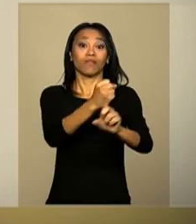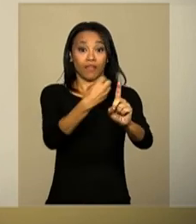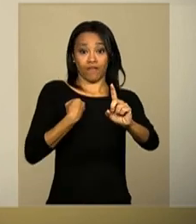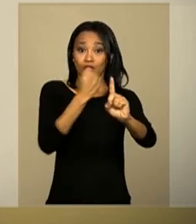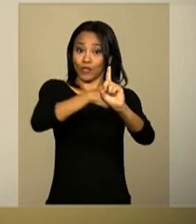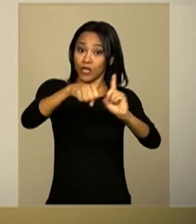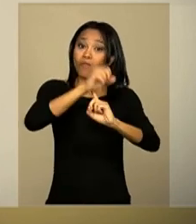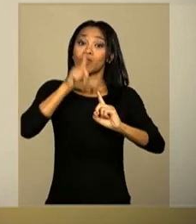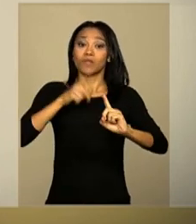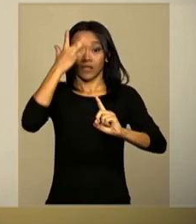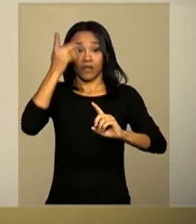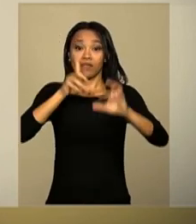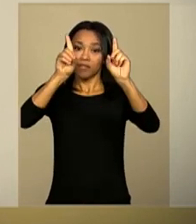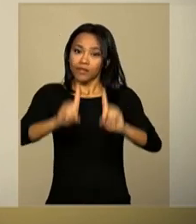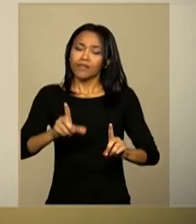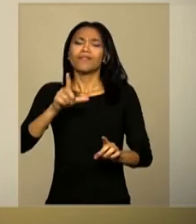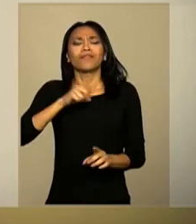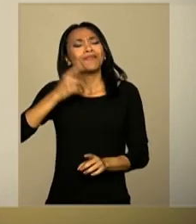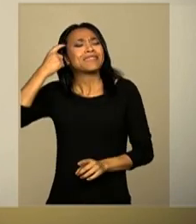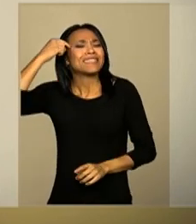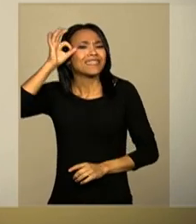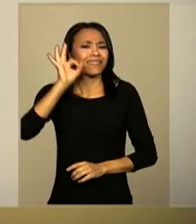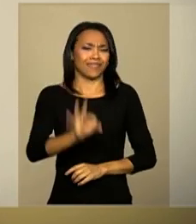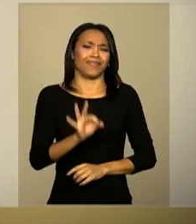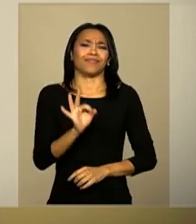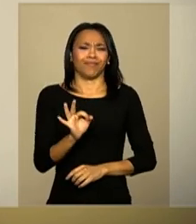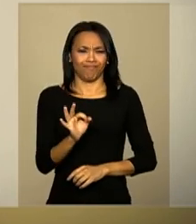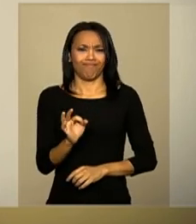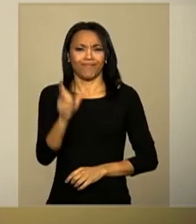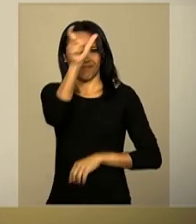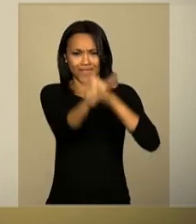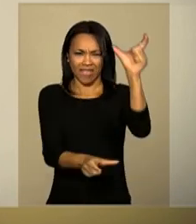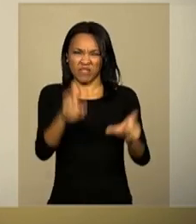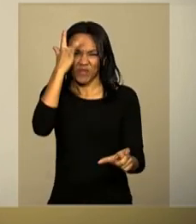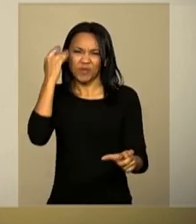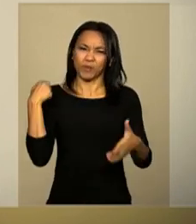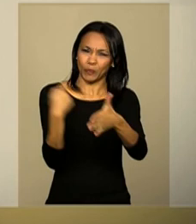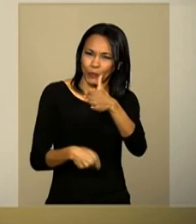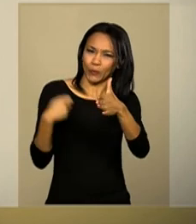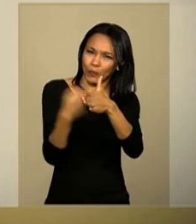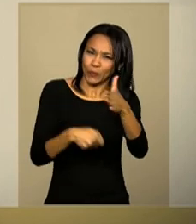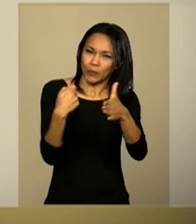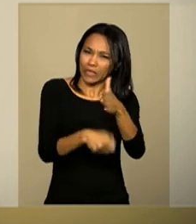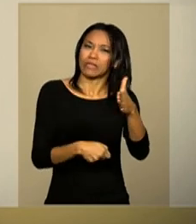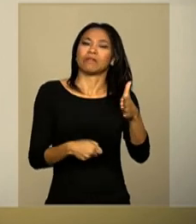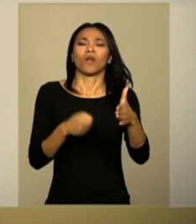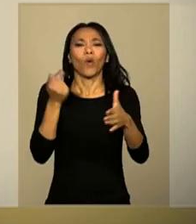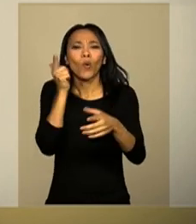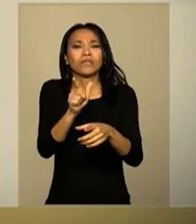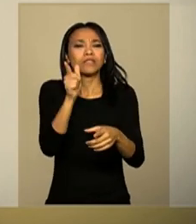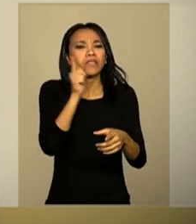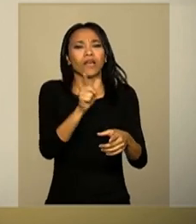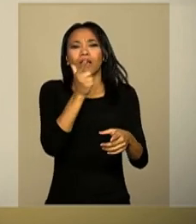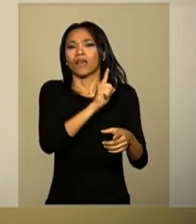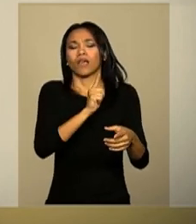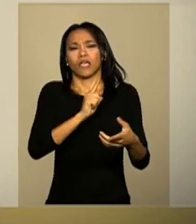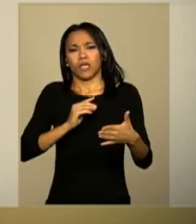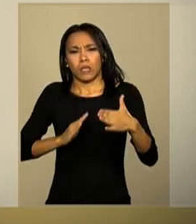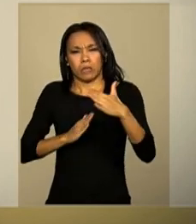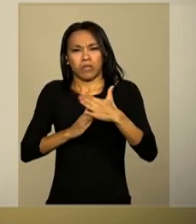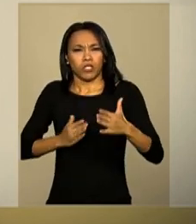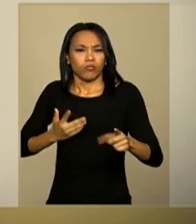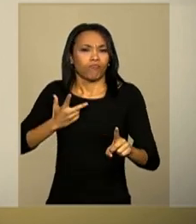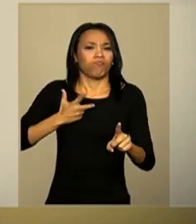com deficiência eu tenho certeza Max que essas pessoas são lutadoras elas conseguem Superar as barreiras